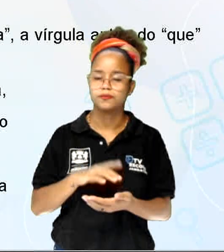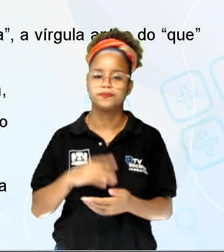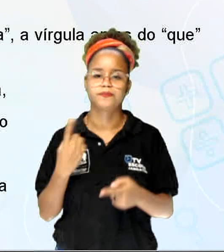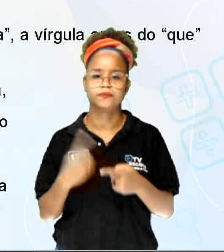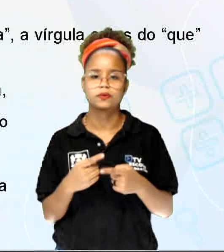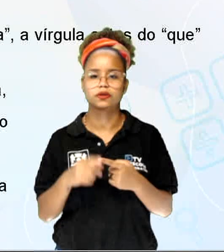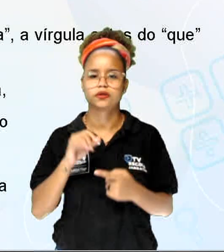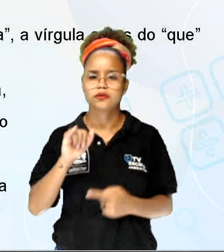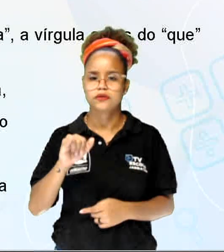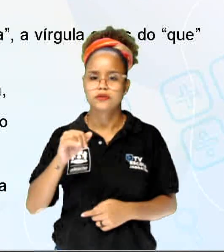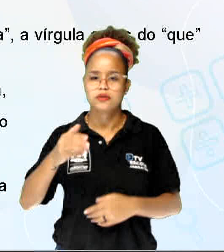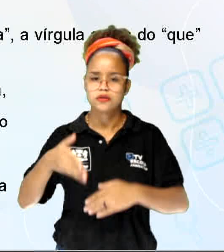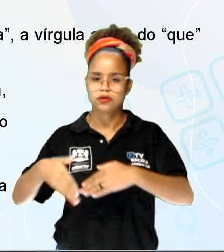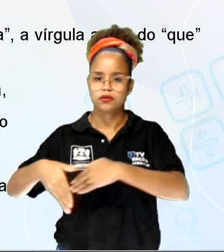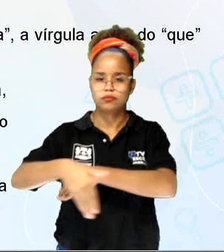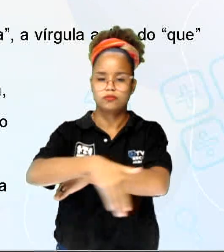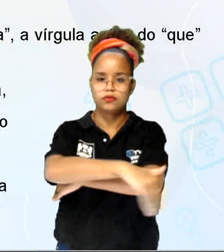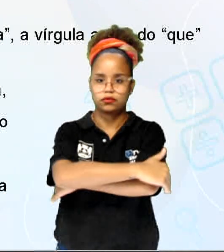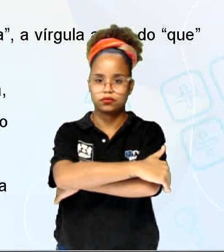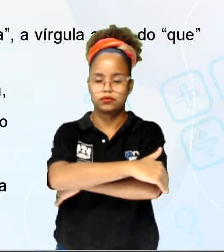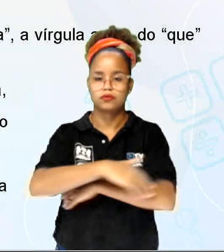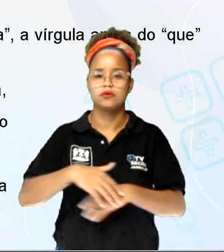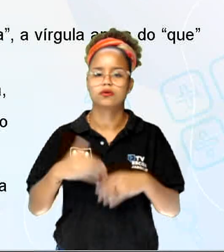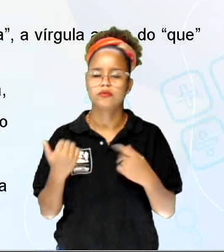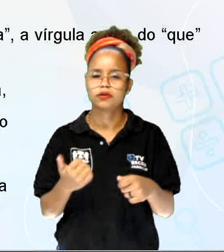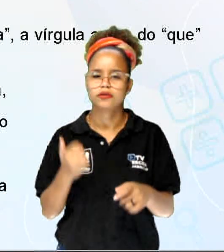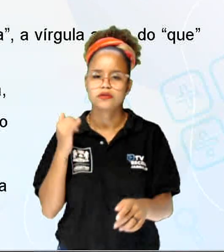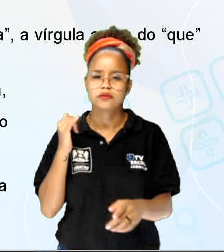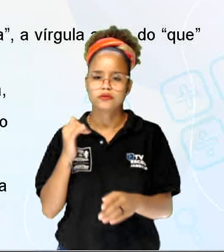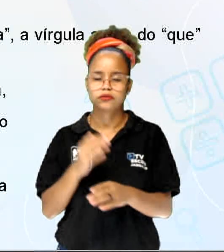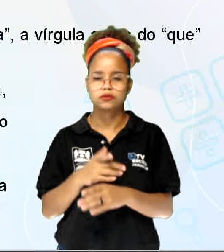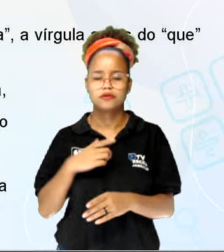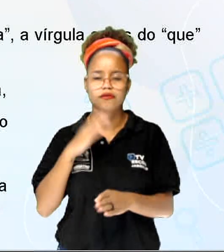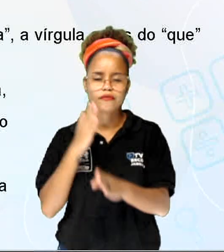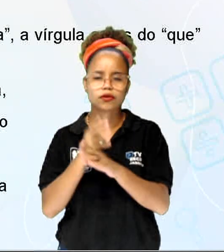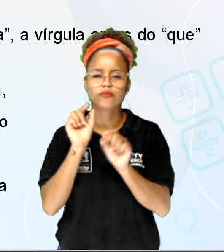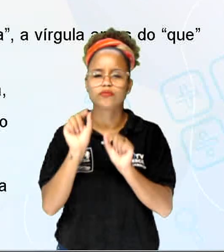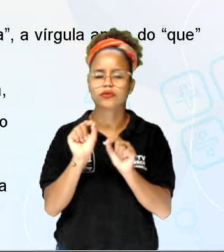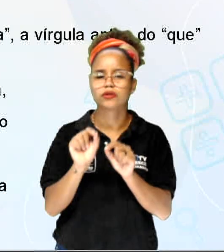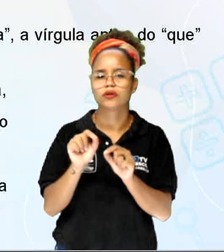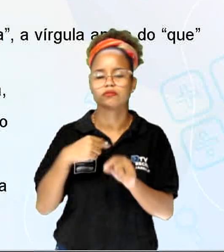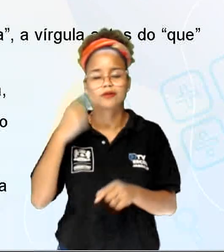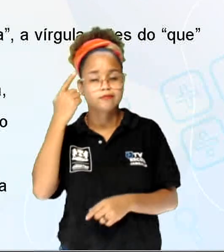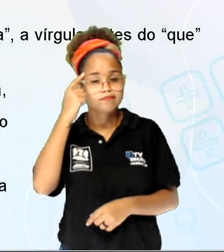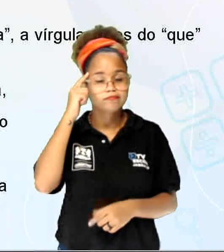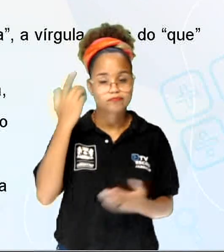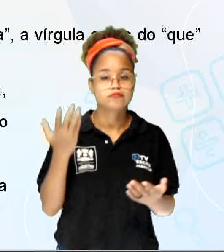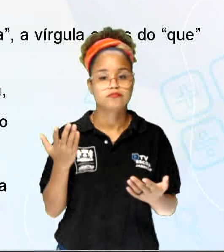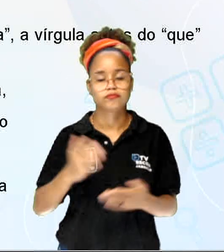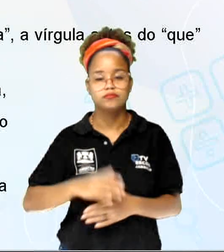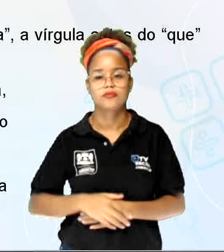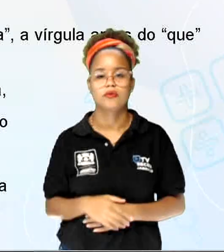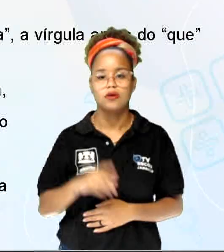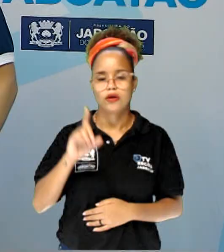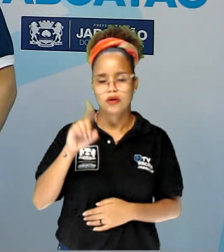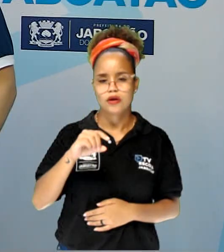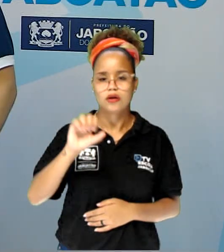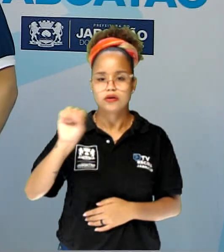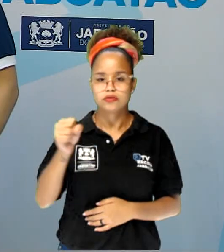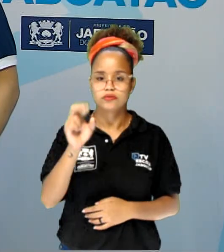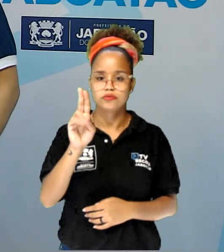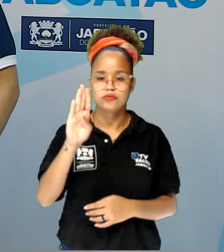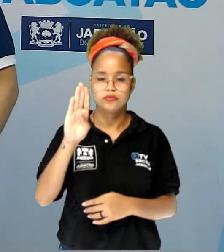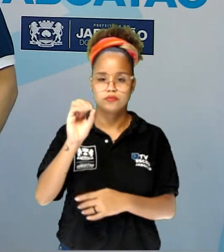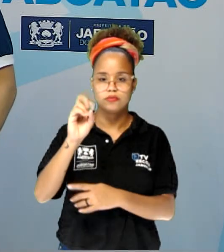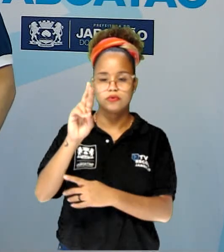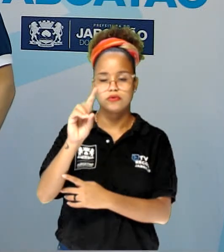ao dizer se a bola dobrar a esquina, a gente identifica aí uma hipótese. A oração é subordinativa e ela traz